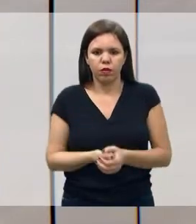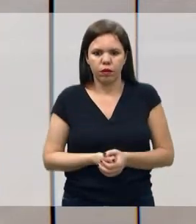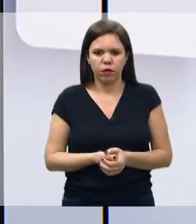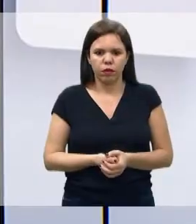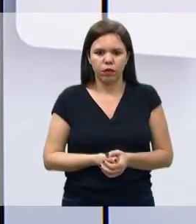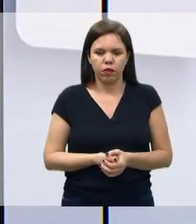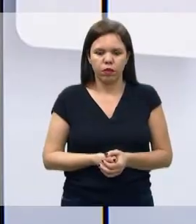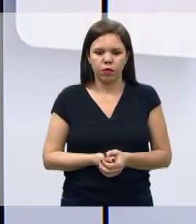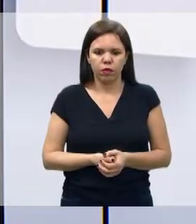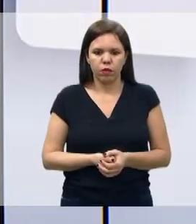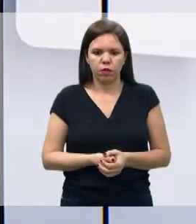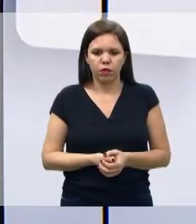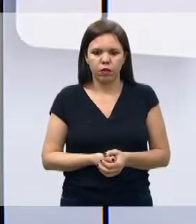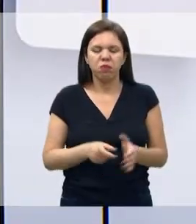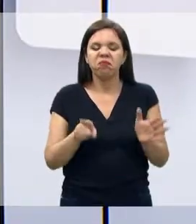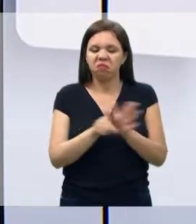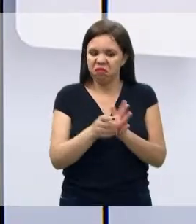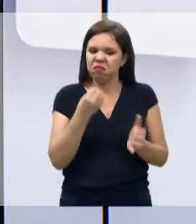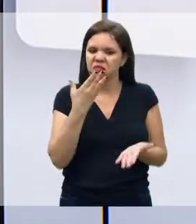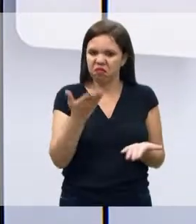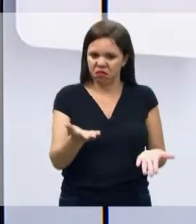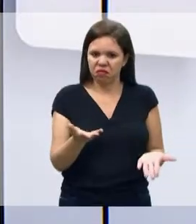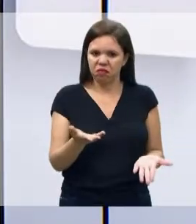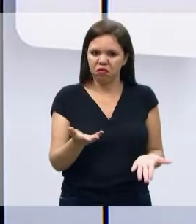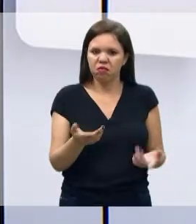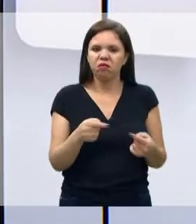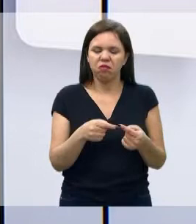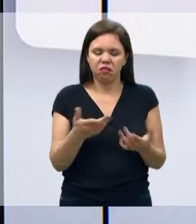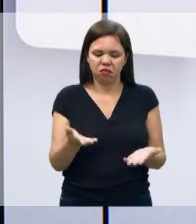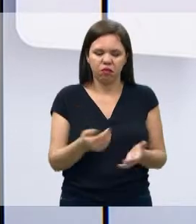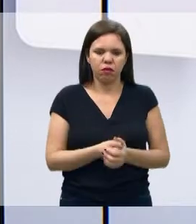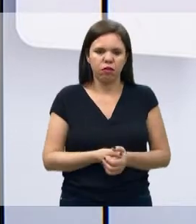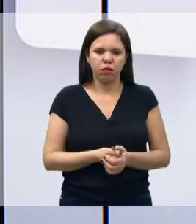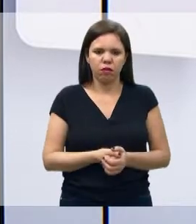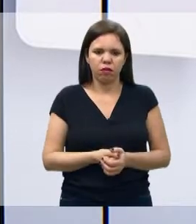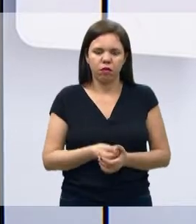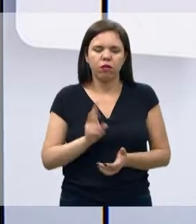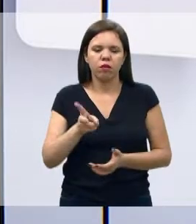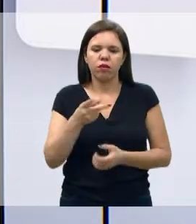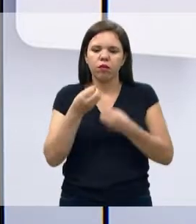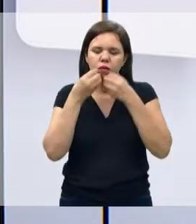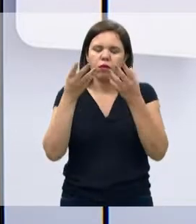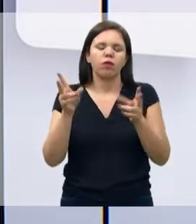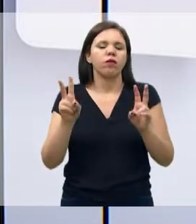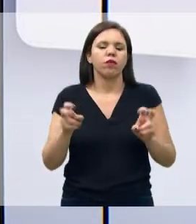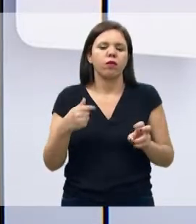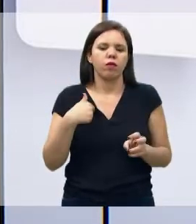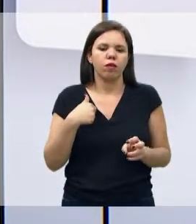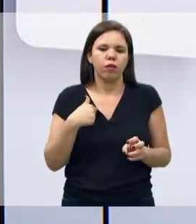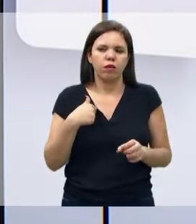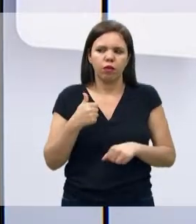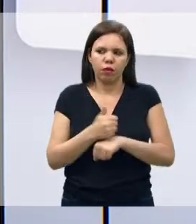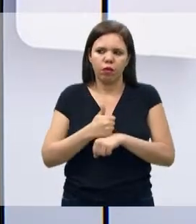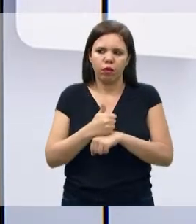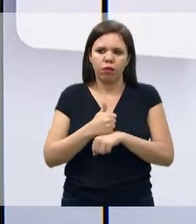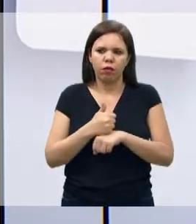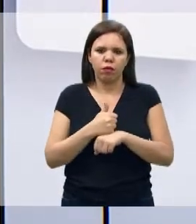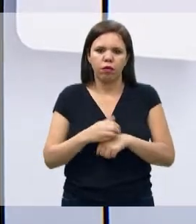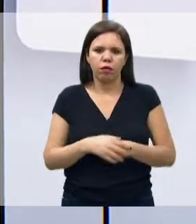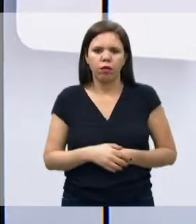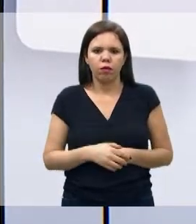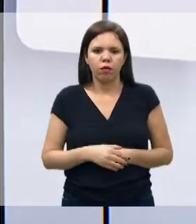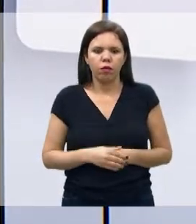forma. É uma pergunta boa, pertinente. Eu sempre digo o seguinte, na minha profissão,